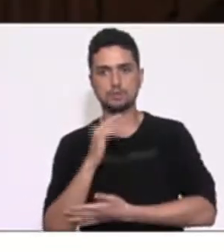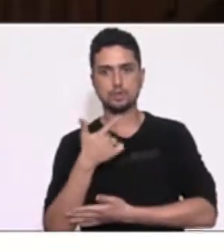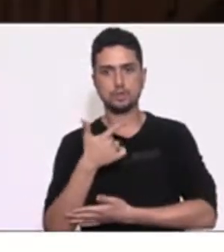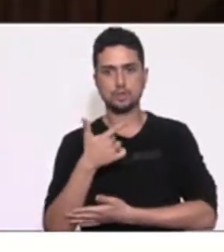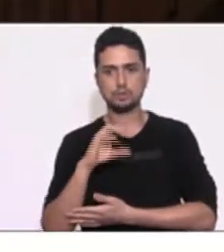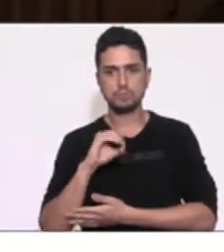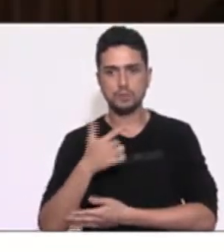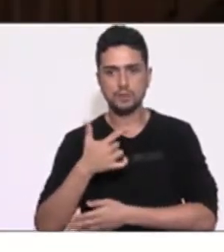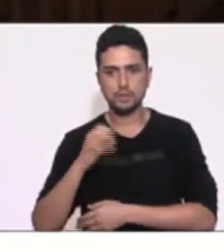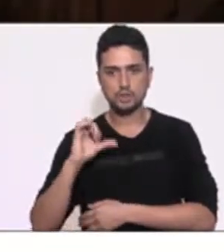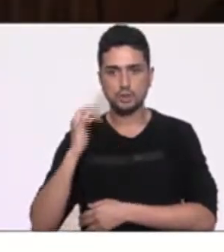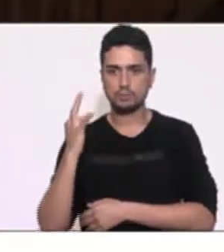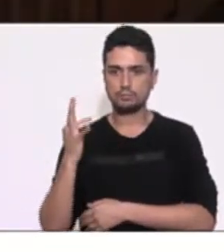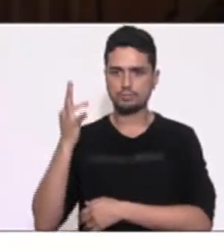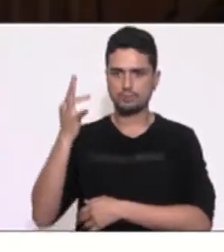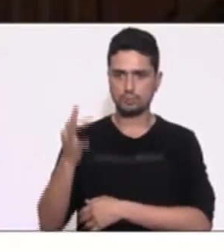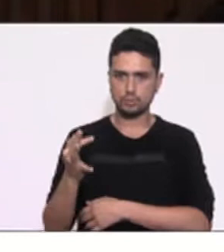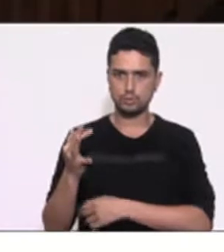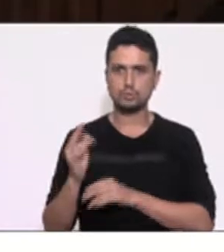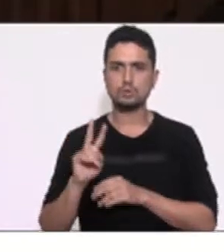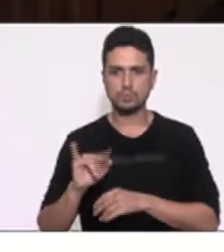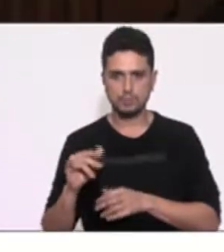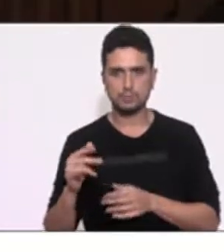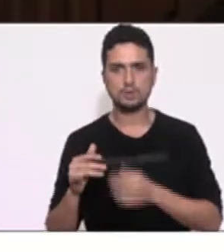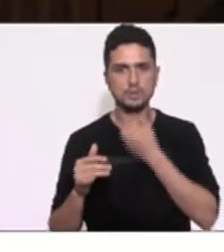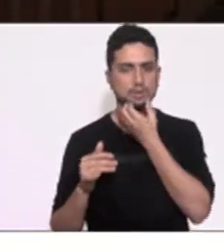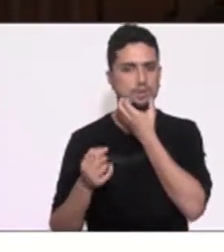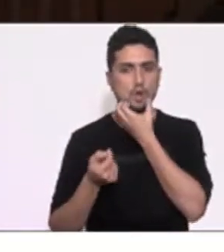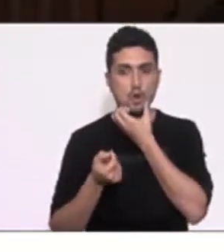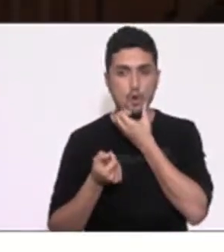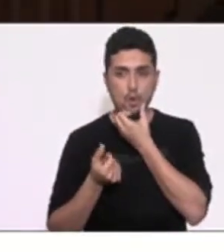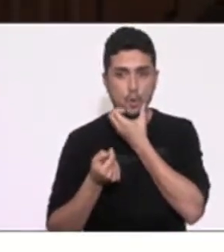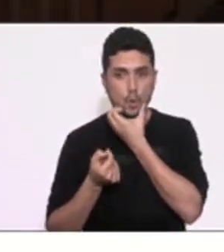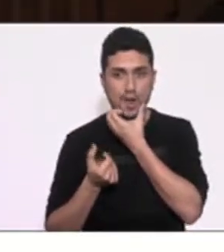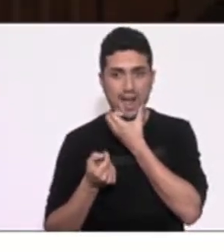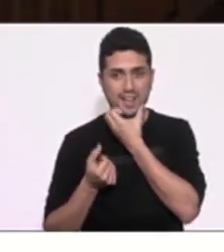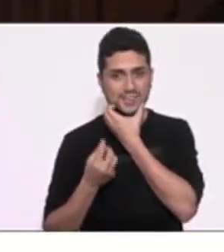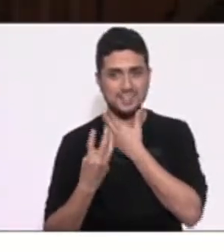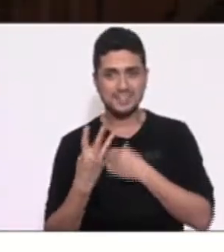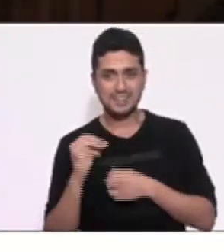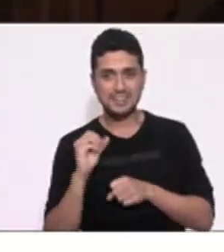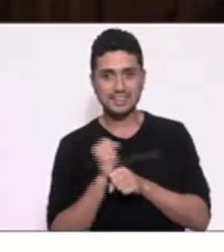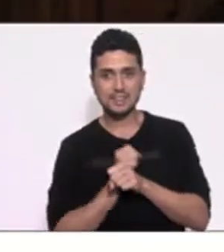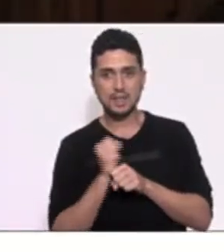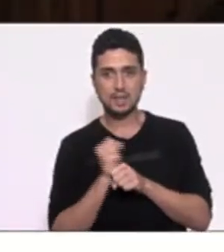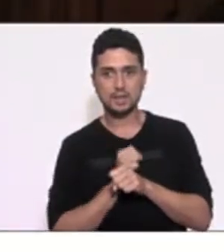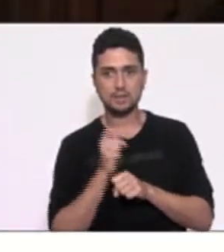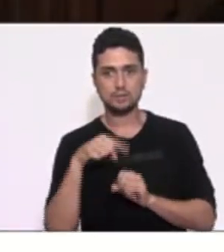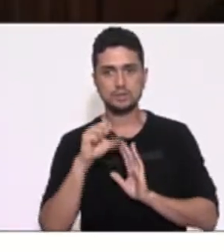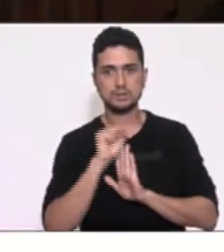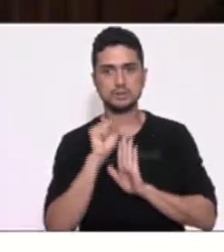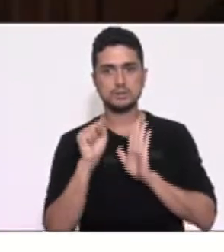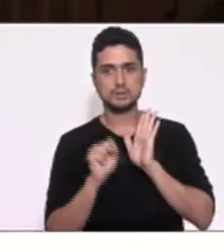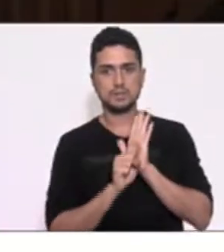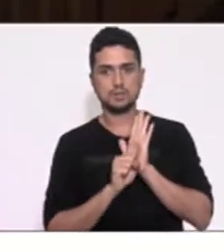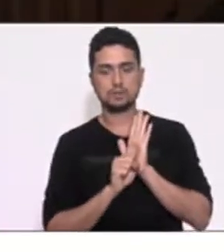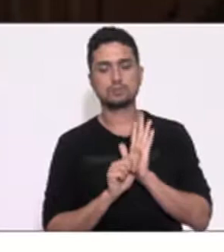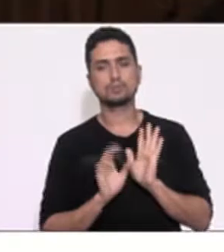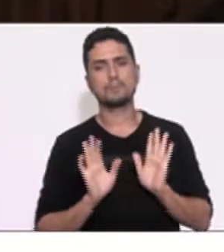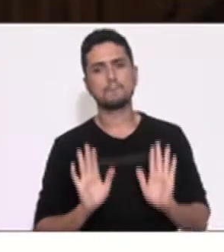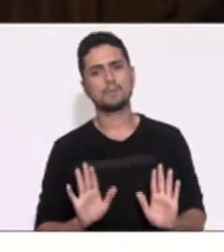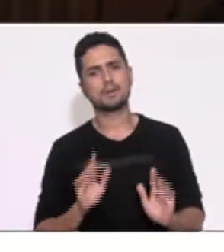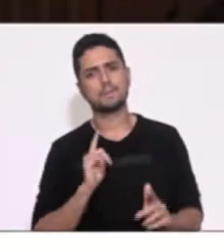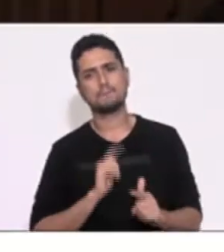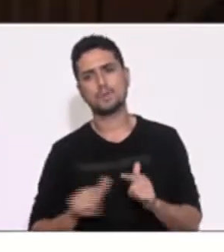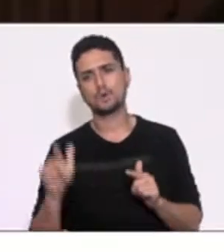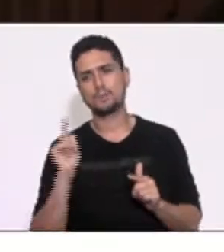2029, portanto, quase iniciando os anos 30 deste século, mas ainda com